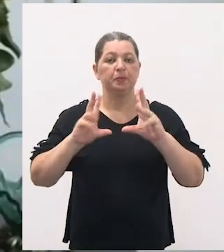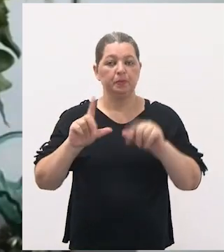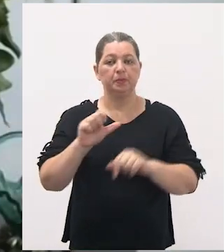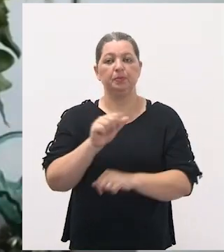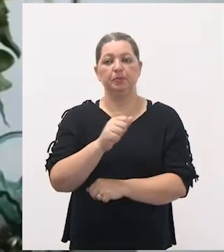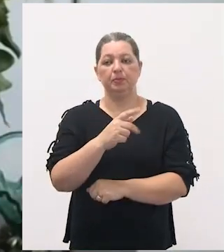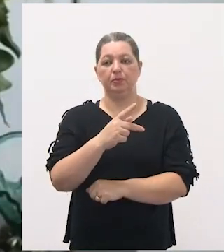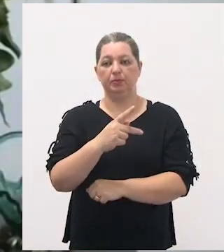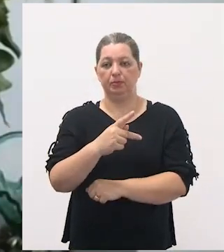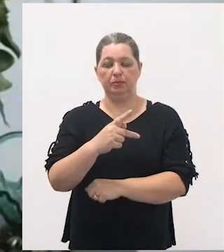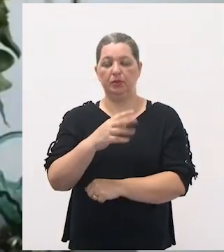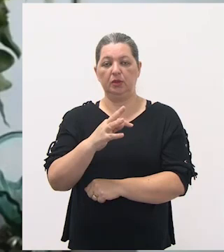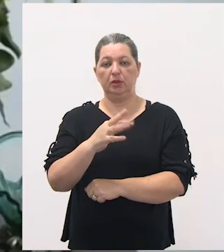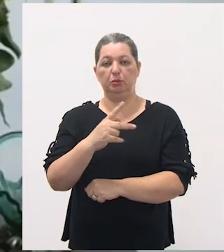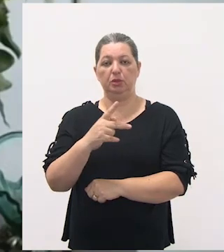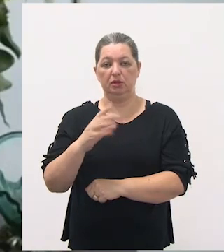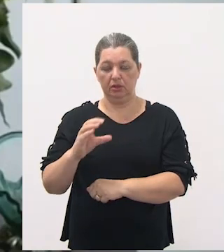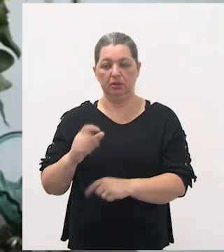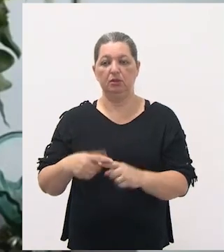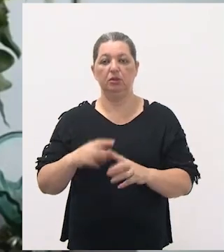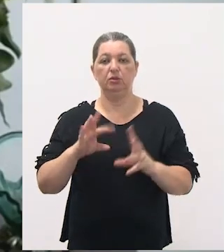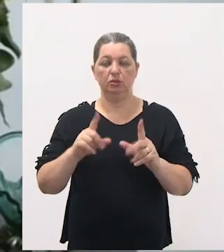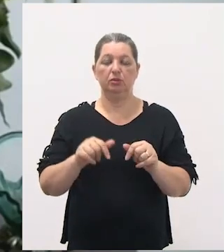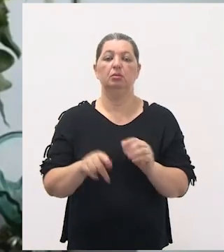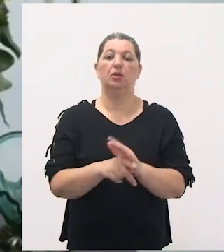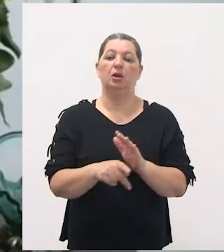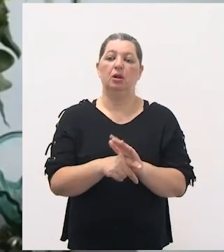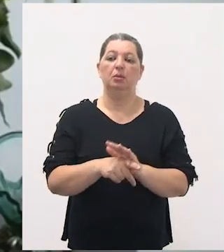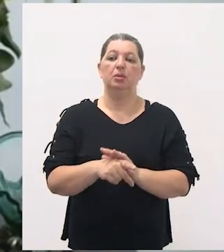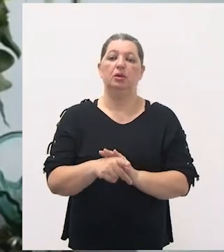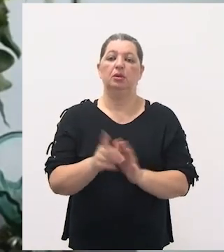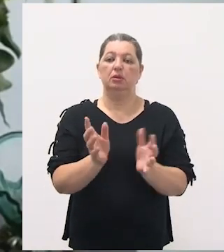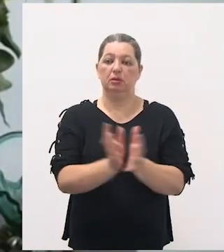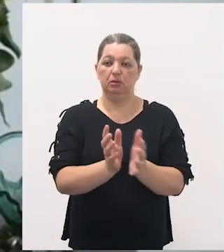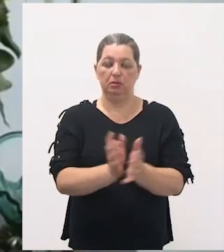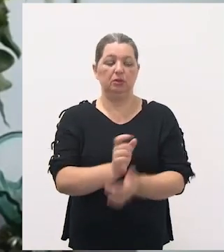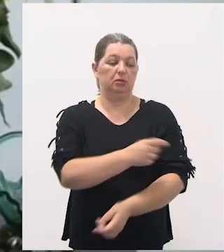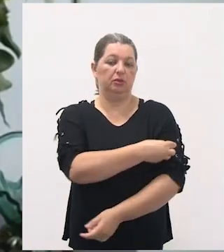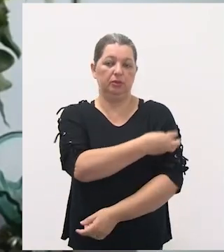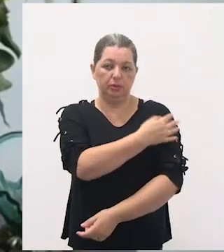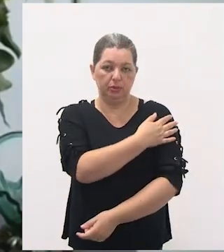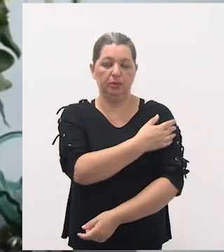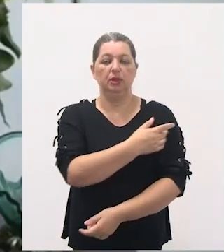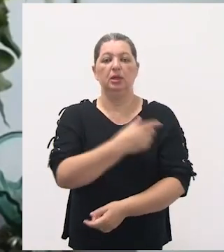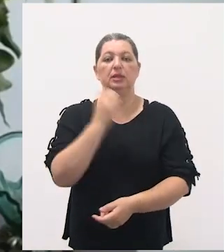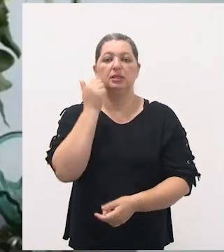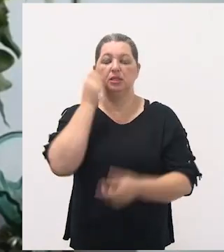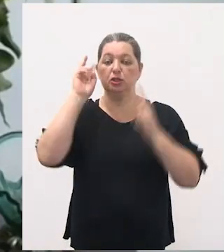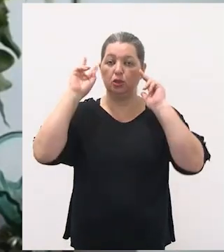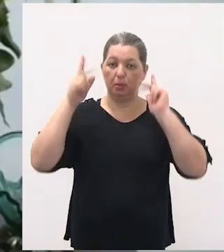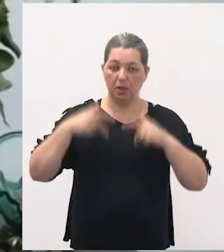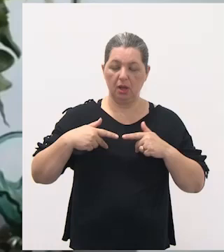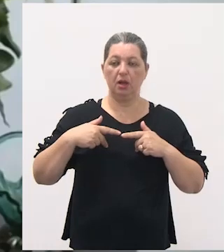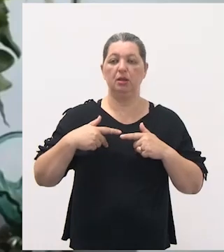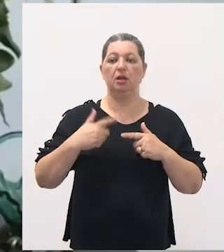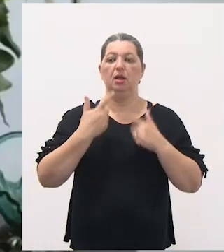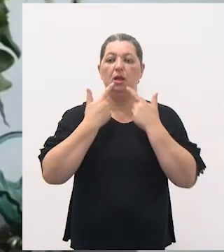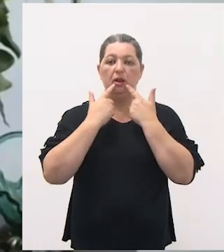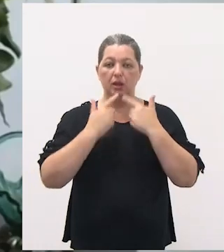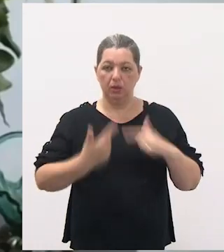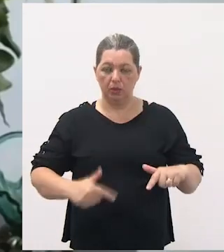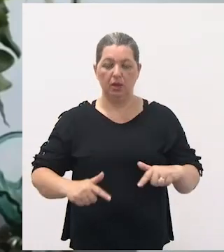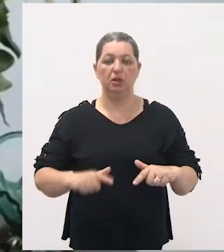ATPCs, nós fizemos para os anos iniciais, para ciências humanas, linguagens, matemática e ciências